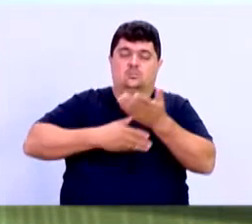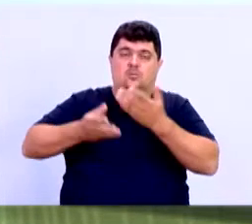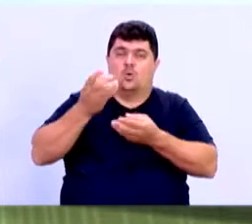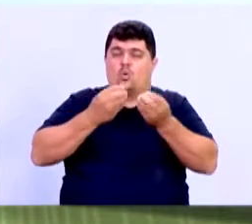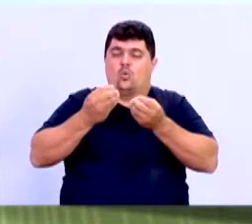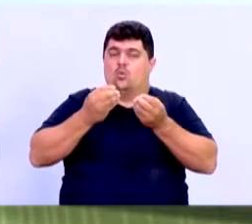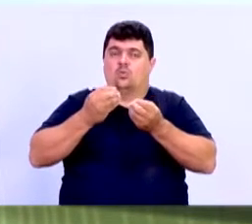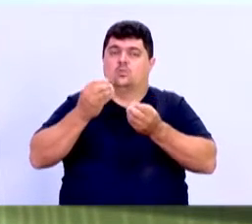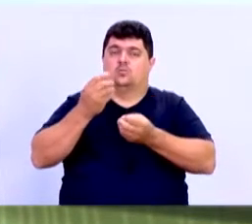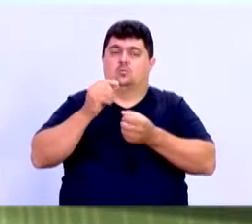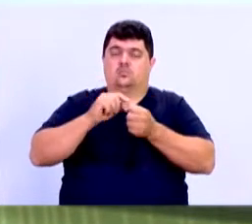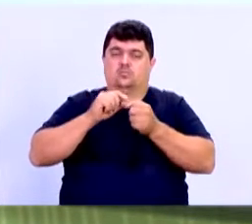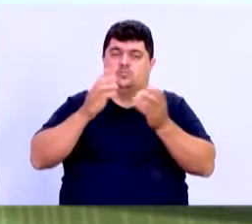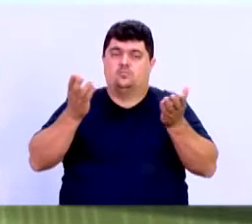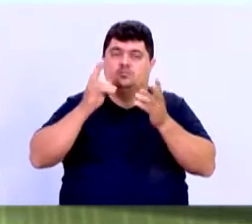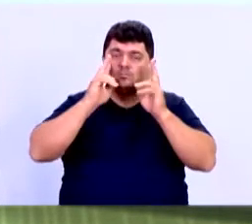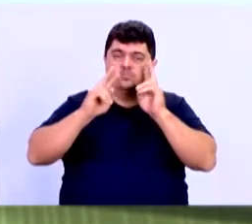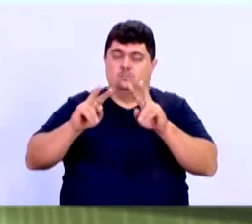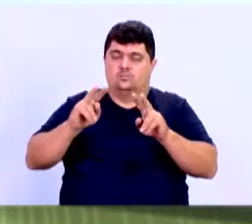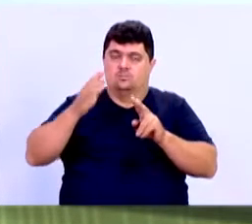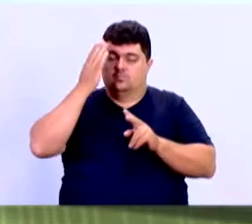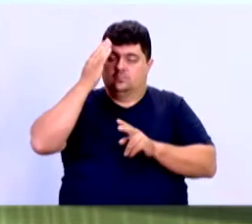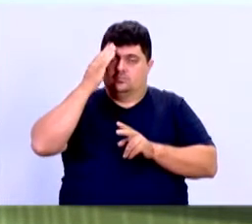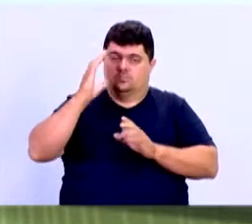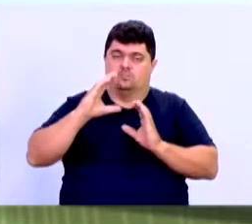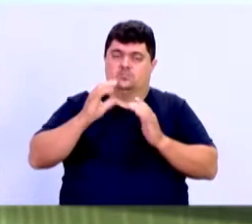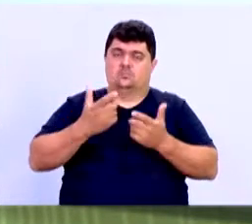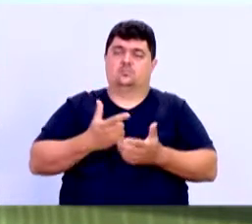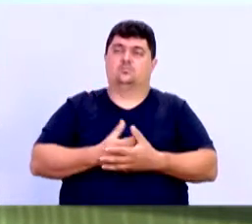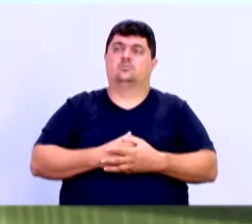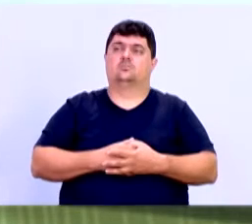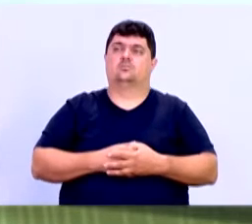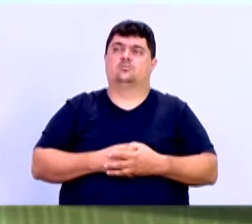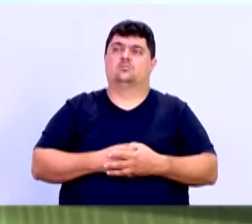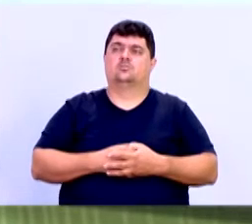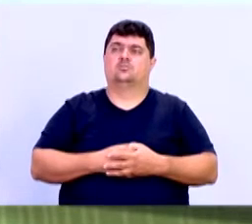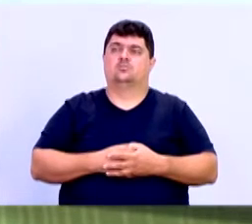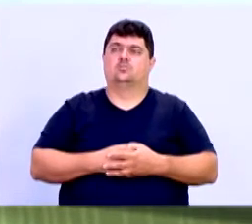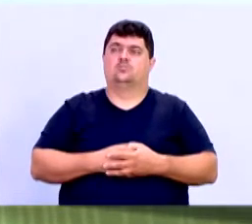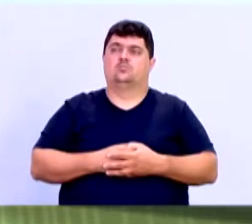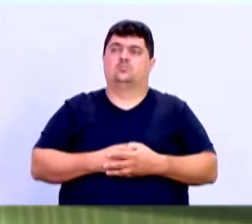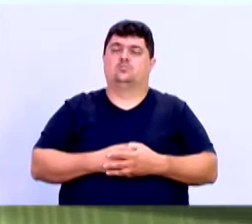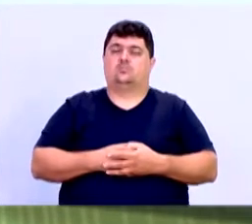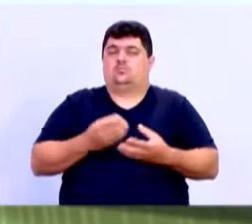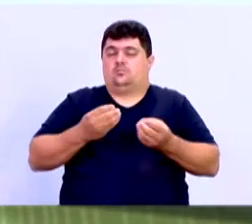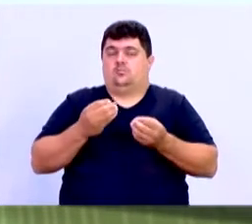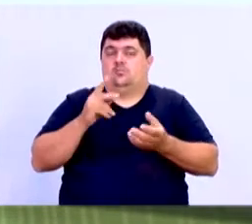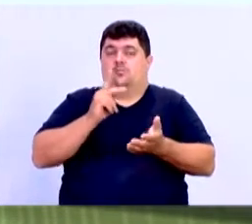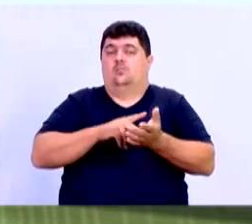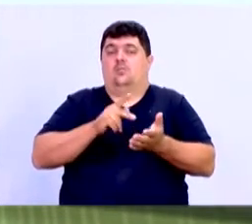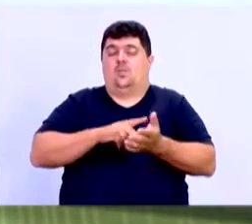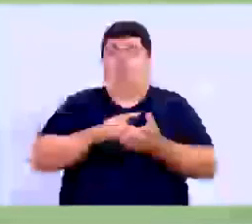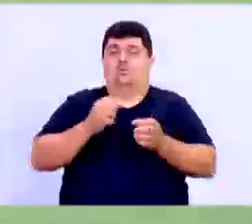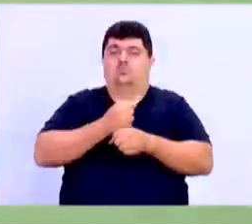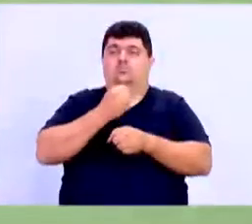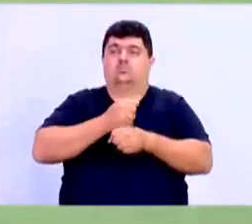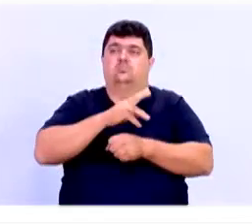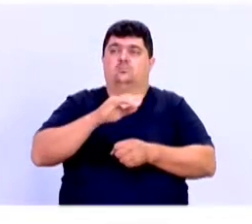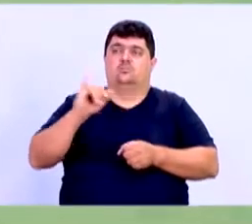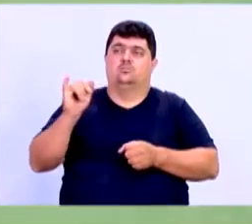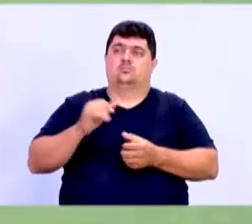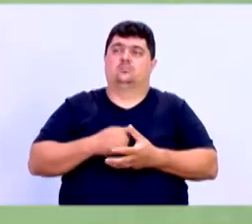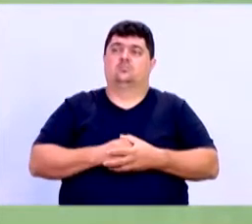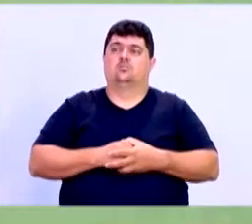entender melhor e ler bem detalhadamente na apostila. Agora a gente entende como é que a gente representa isso graficamente, através do diagrama